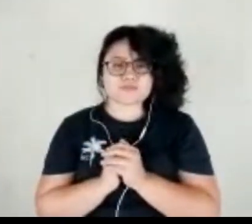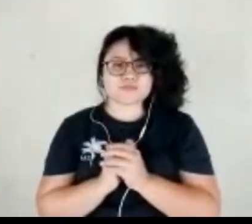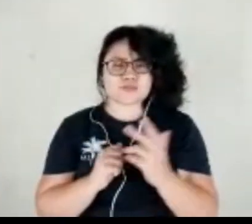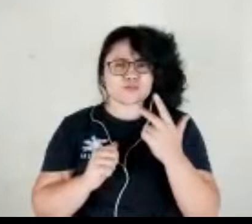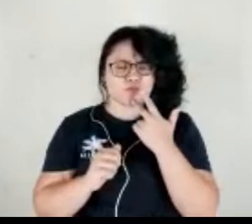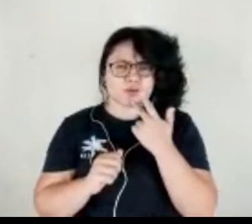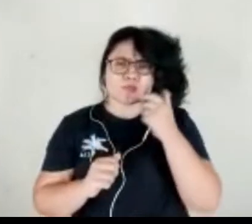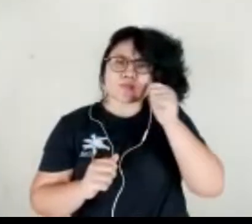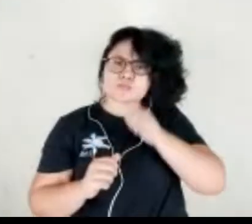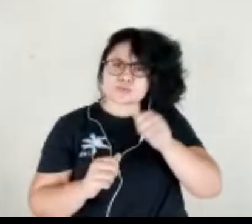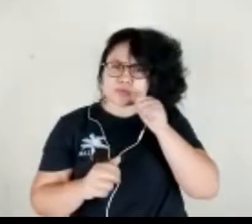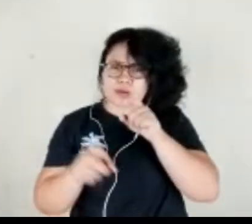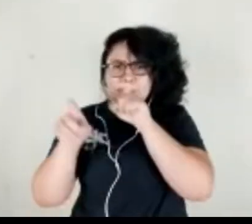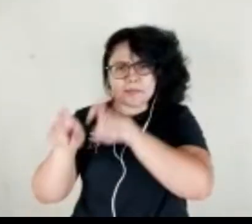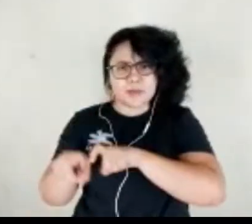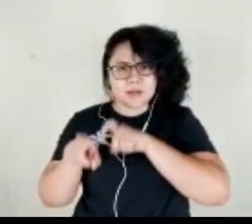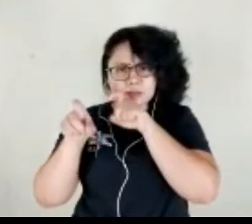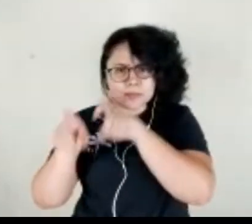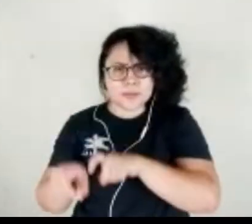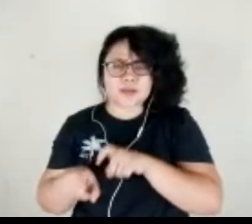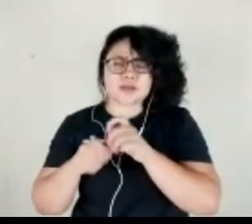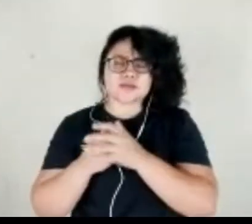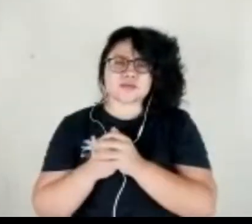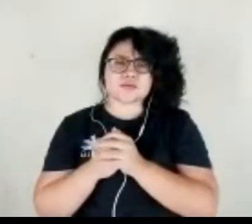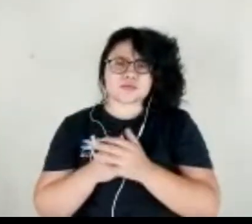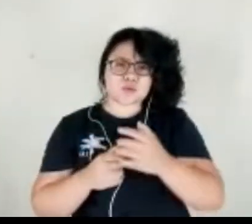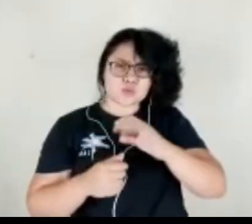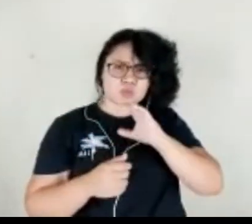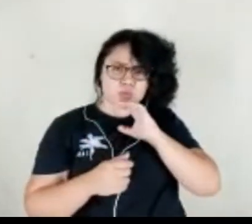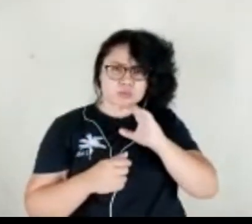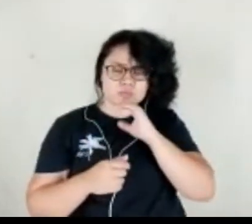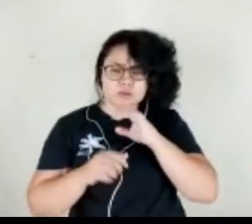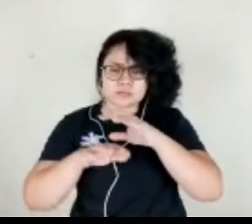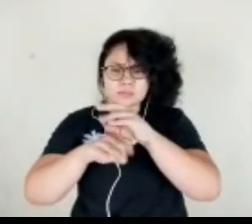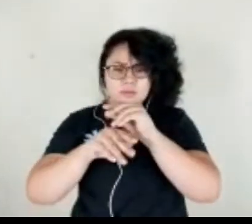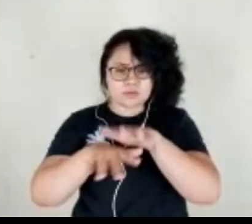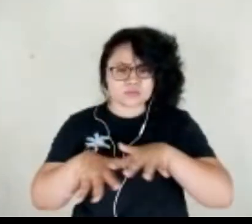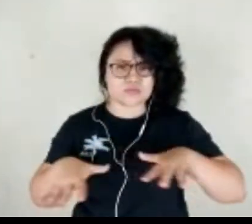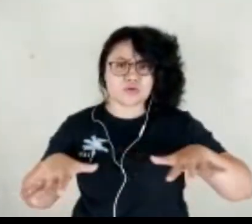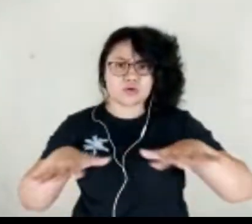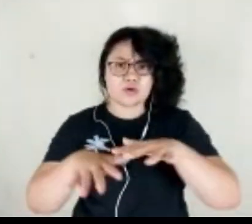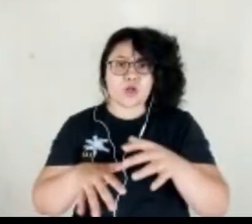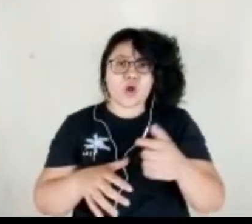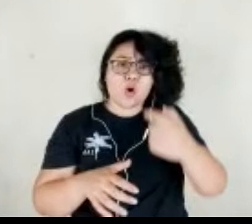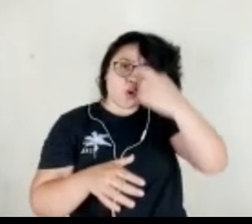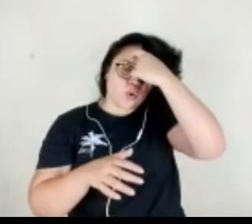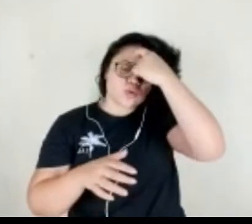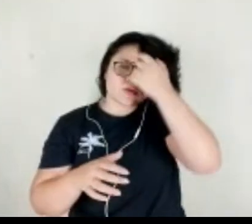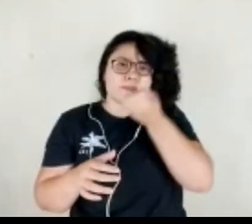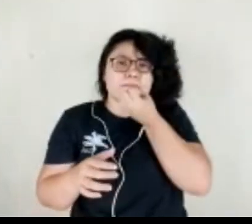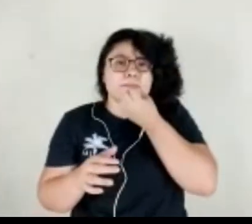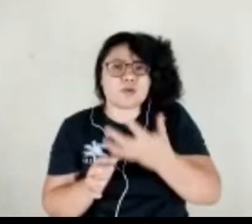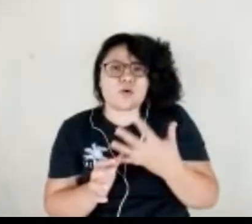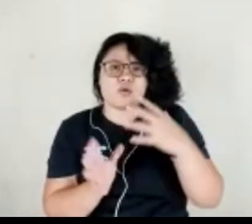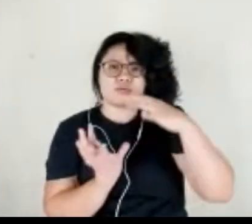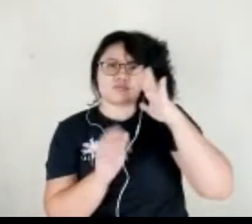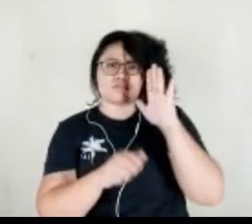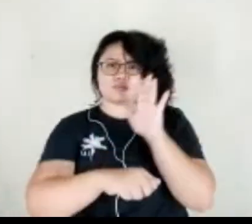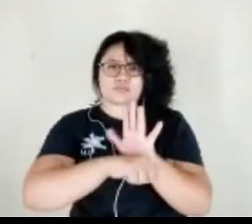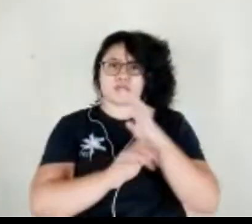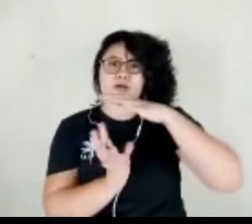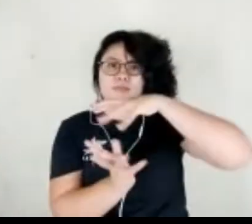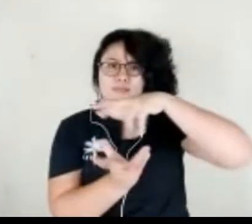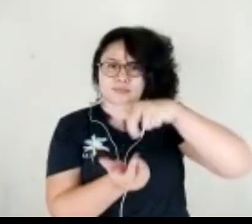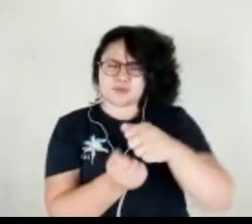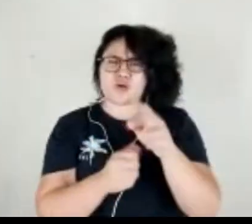que fala de mulheres agricultoras, saberes da terra para uma consciência planetária. É um vídeo muito